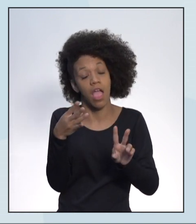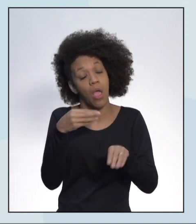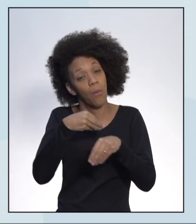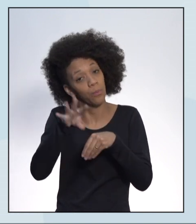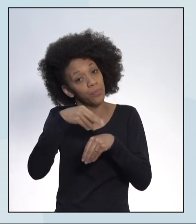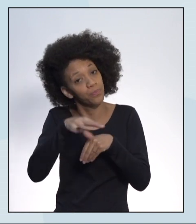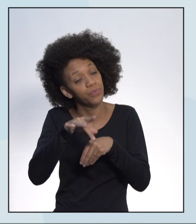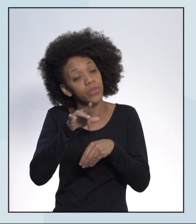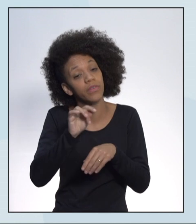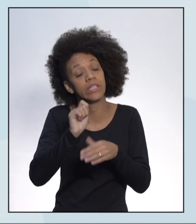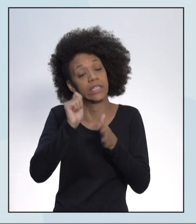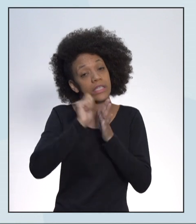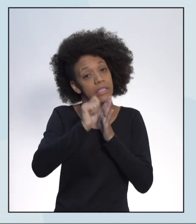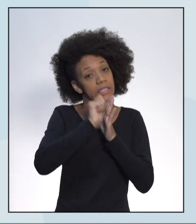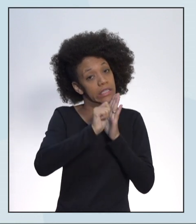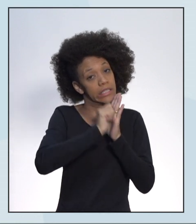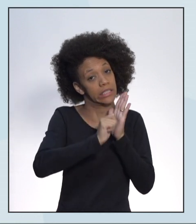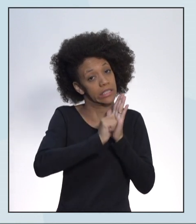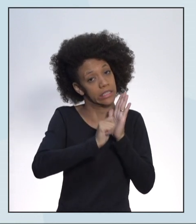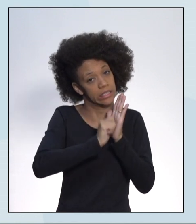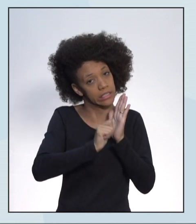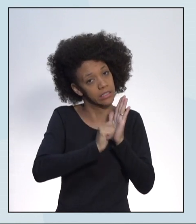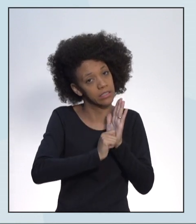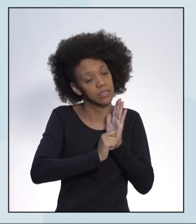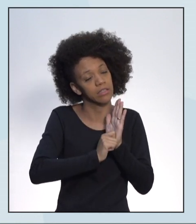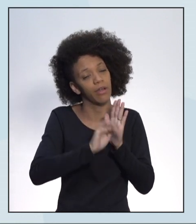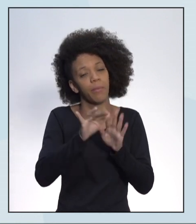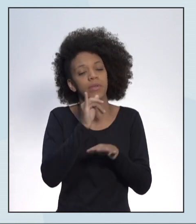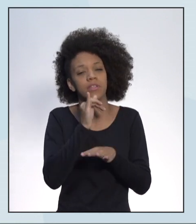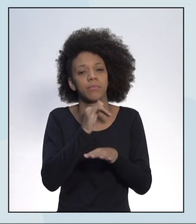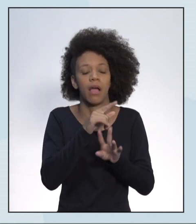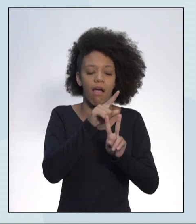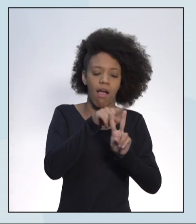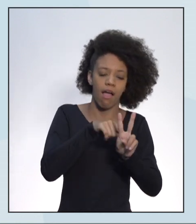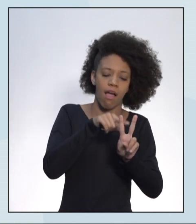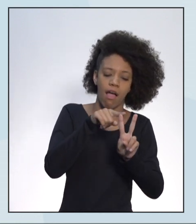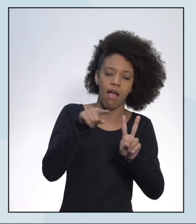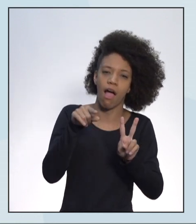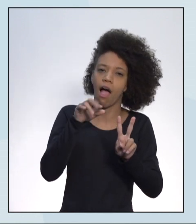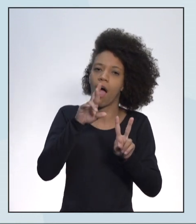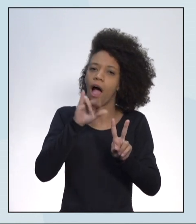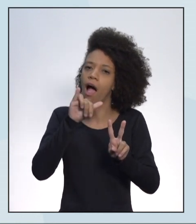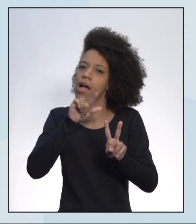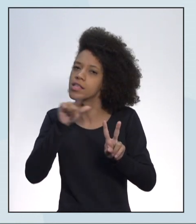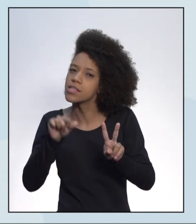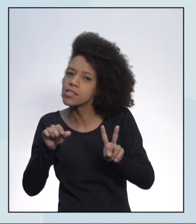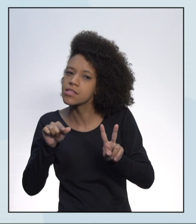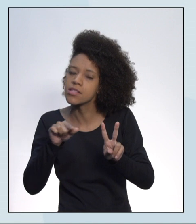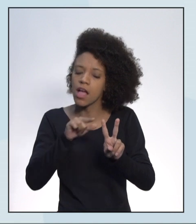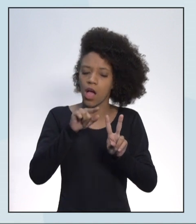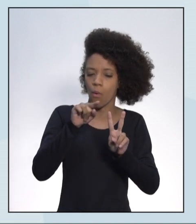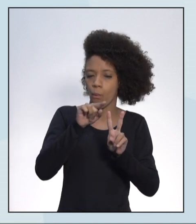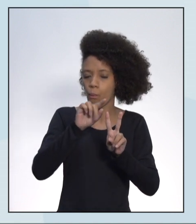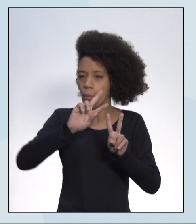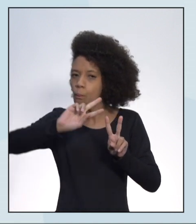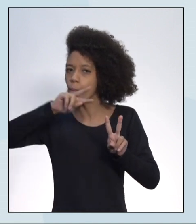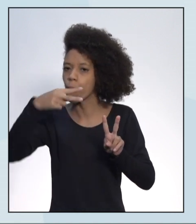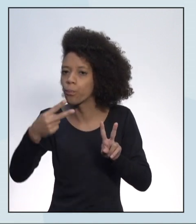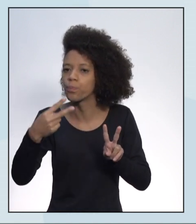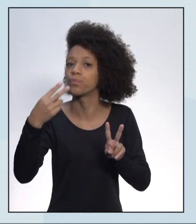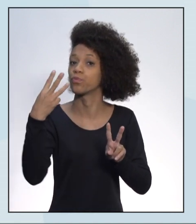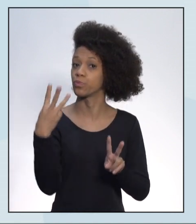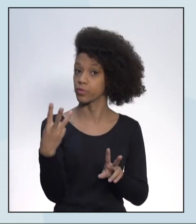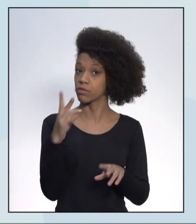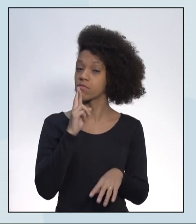escrito para o Jonas ver se você fez certo ou não. Escreva lá, por exemplo, raiz quadrada de 3. Essa é a resposta, tá bom?